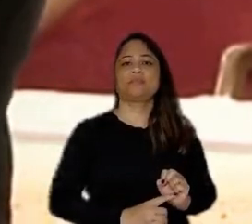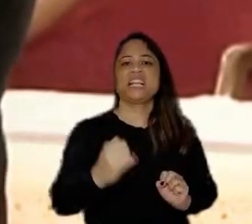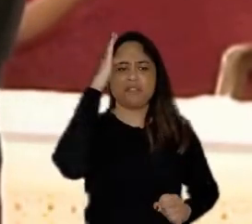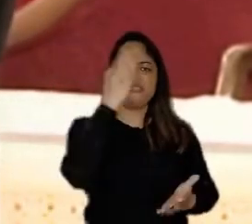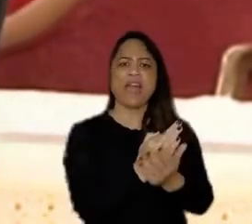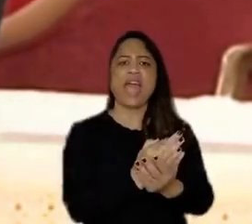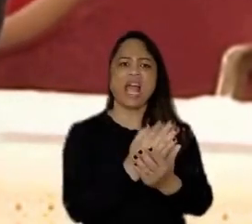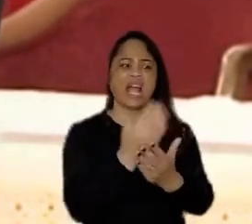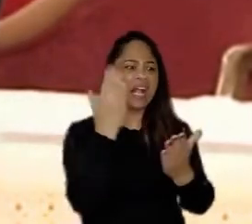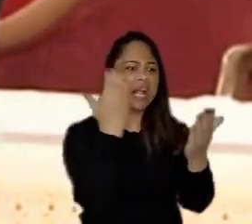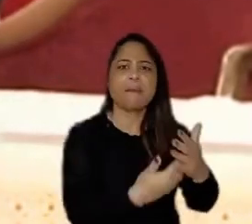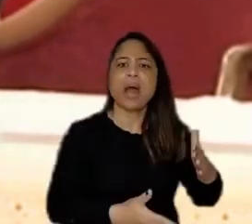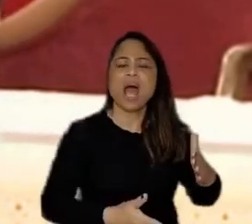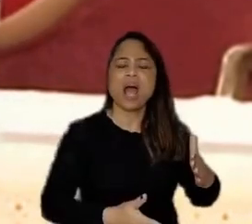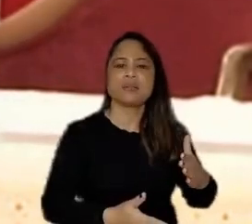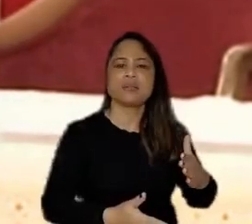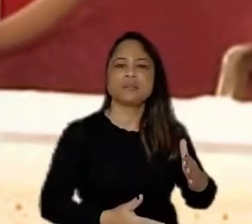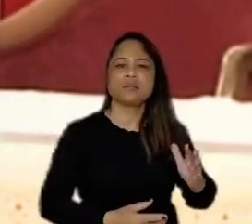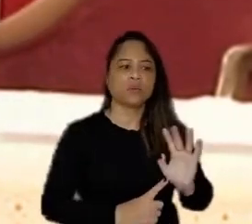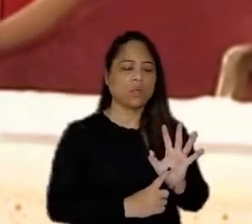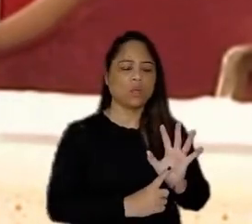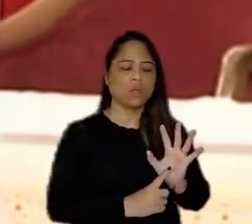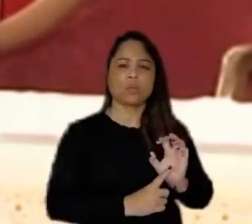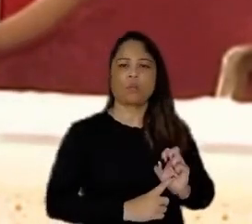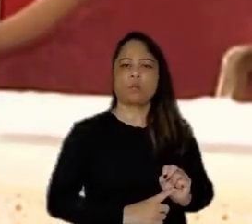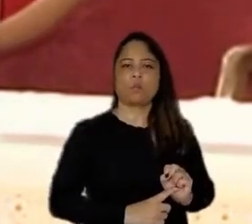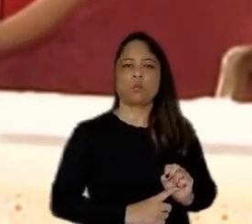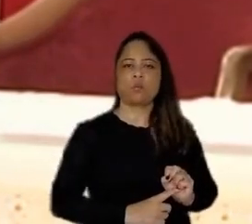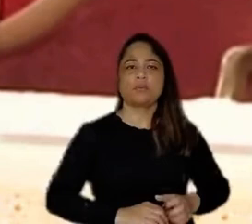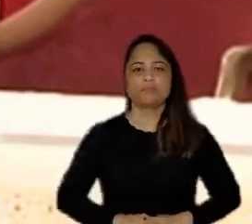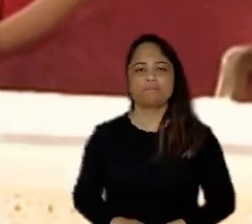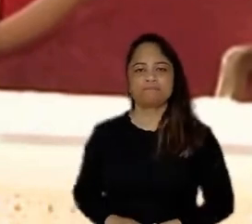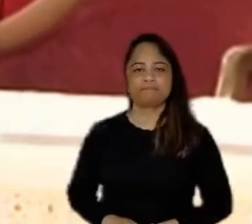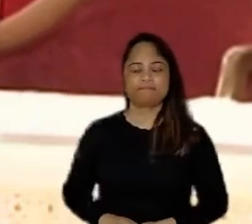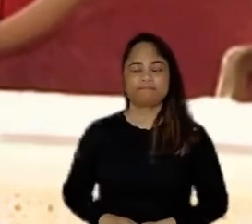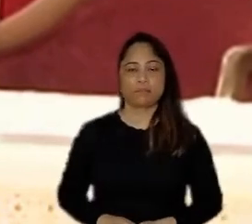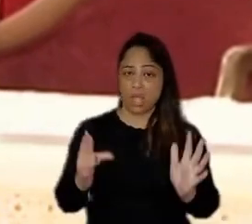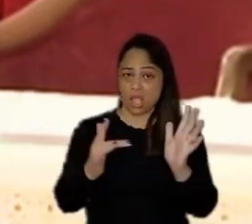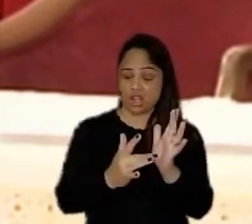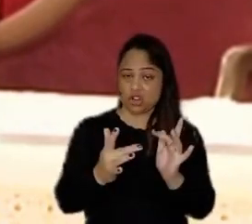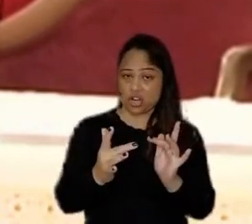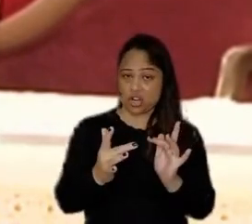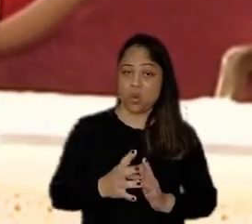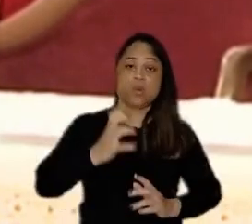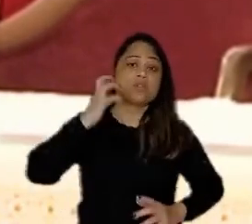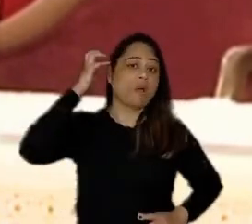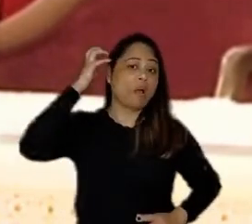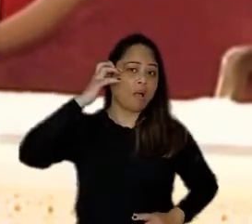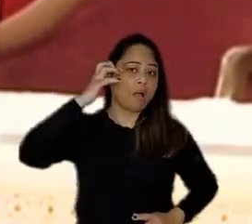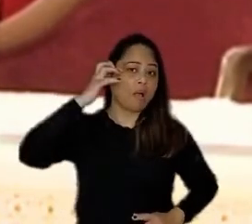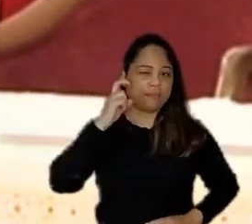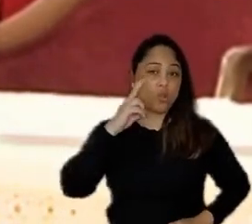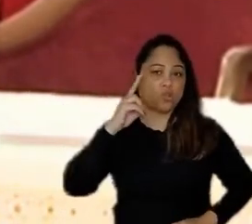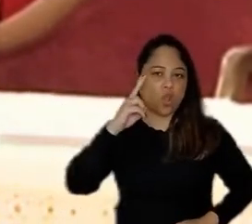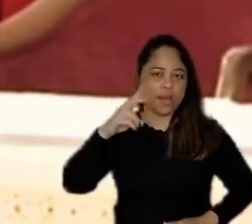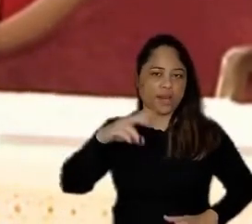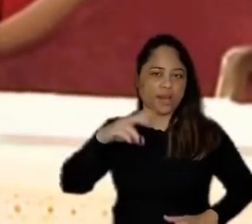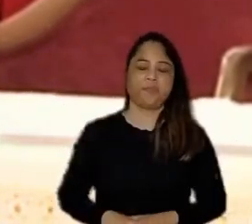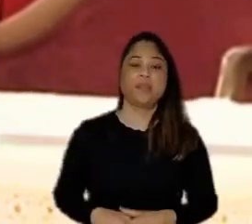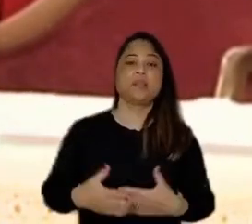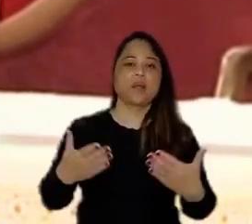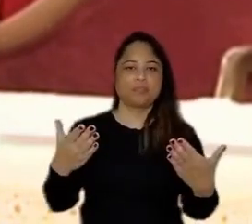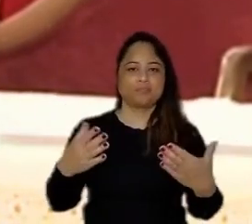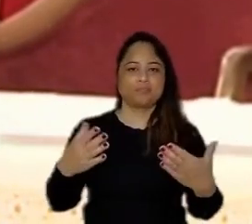Se Jesus continuar pregando aqui, ele vai contar uma parábola. Na parábola ele diz que chegou visita